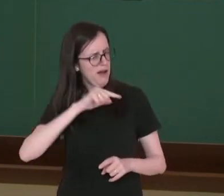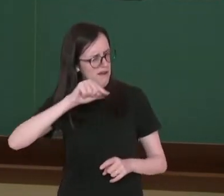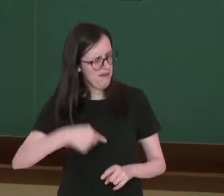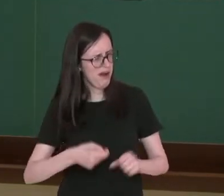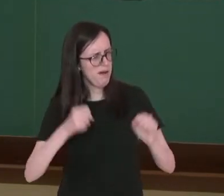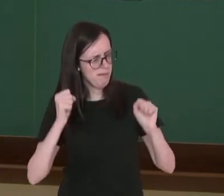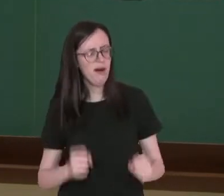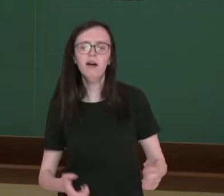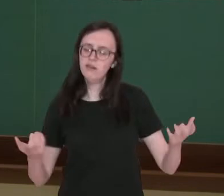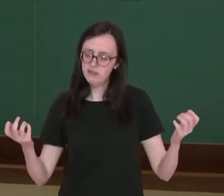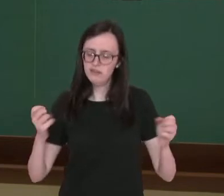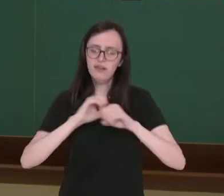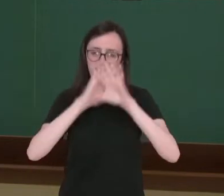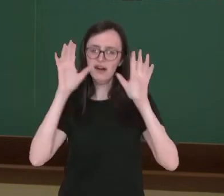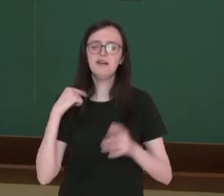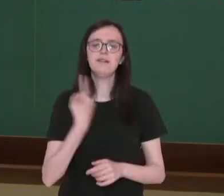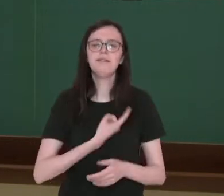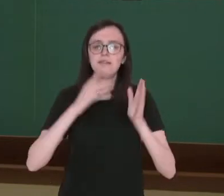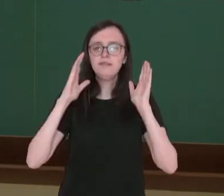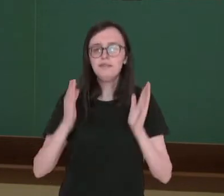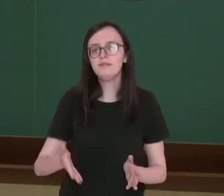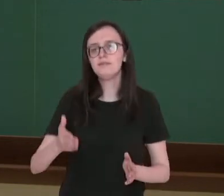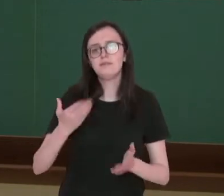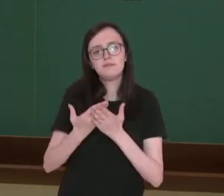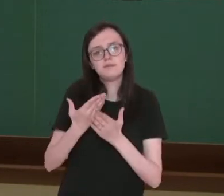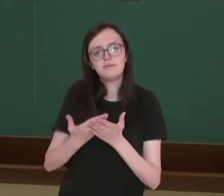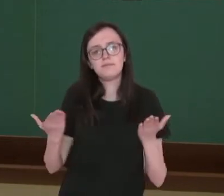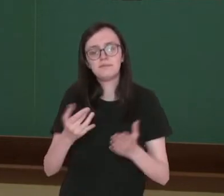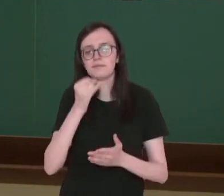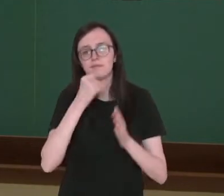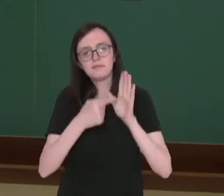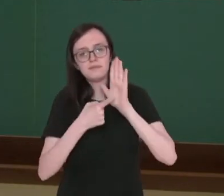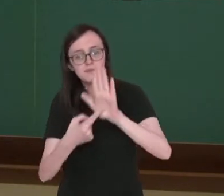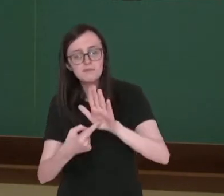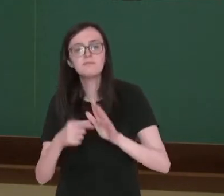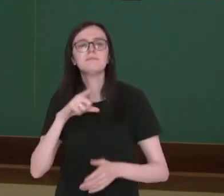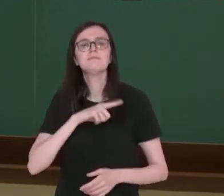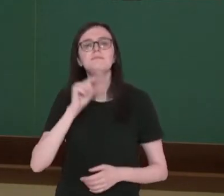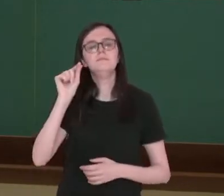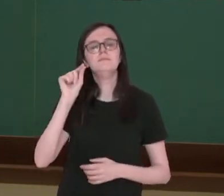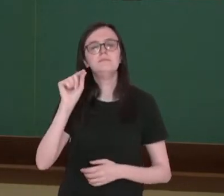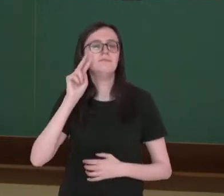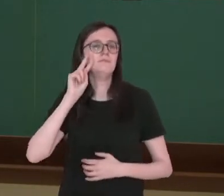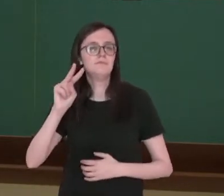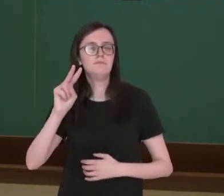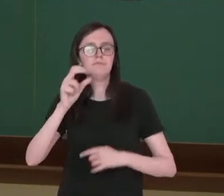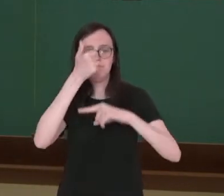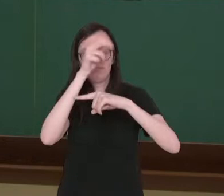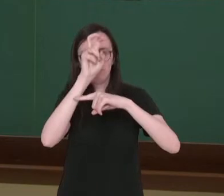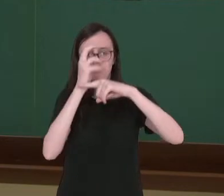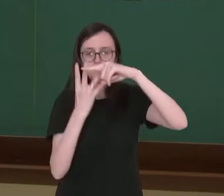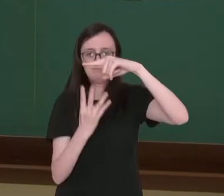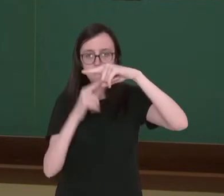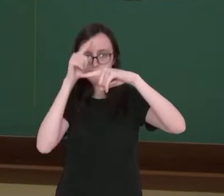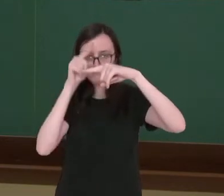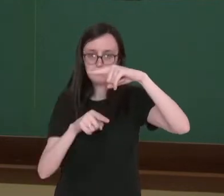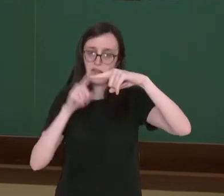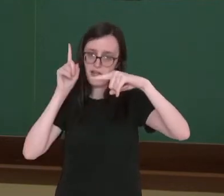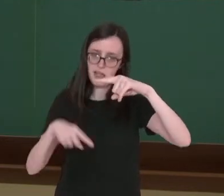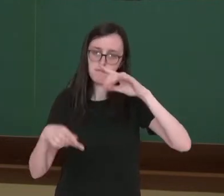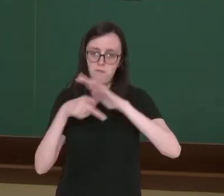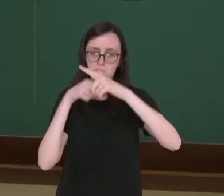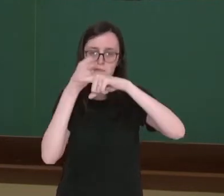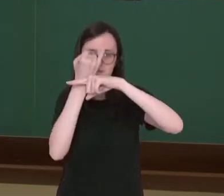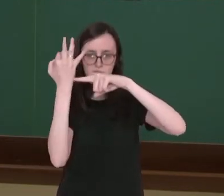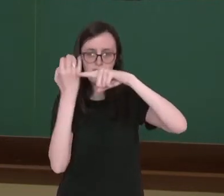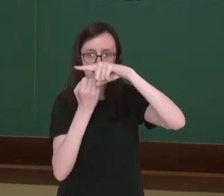ser representado? Claro, como a gente acabou de ver nesse exemplo, ó, aqui eu tinha a representação dele em fração e